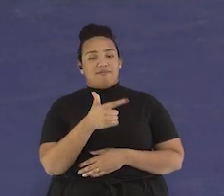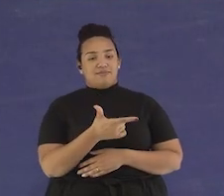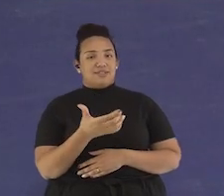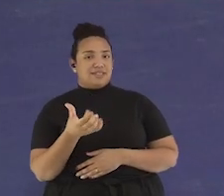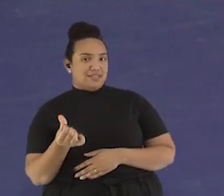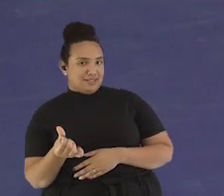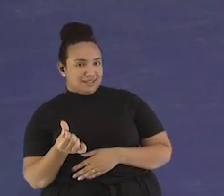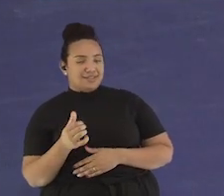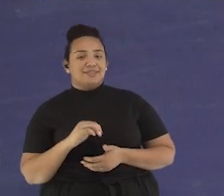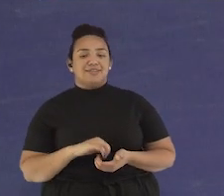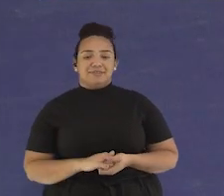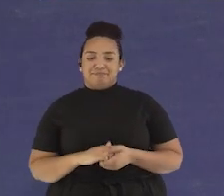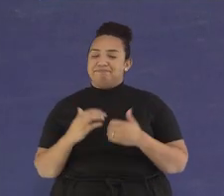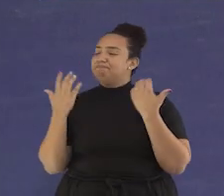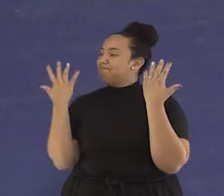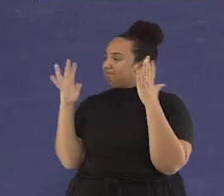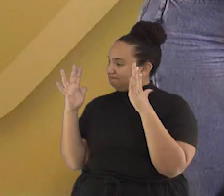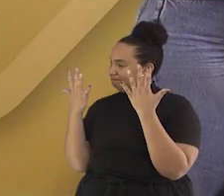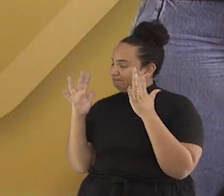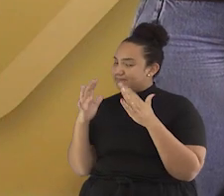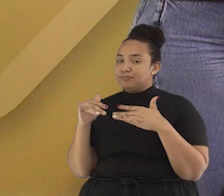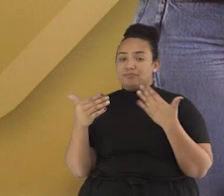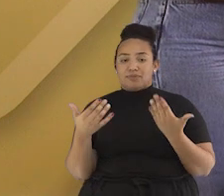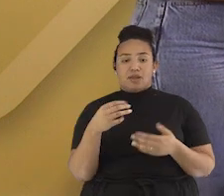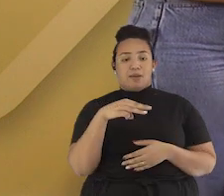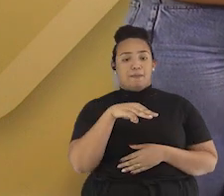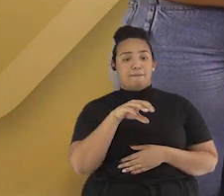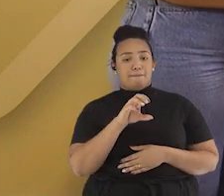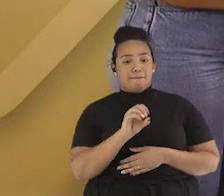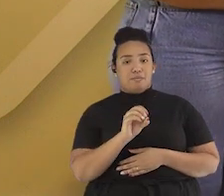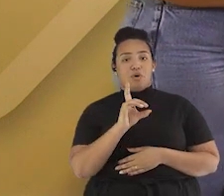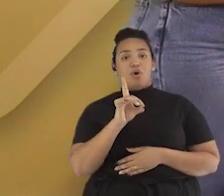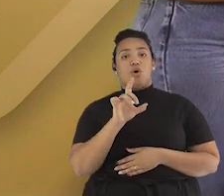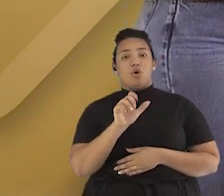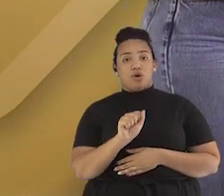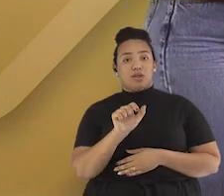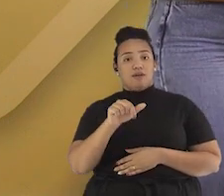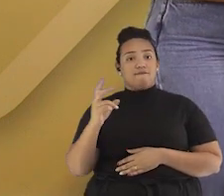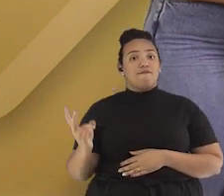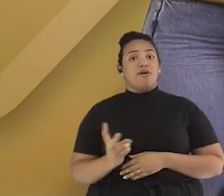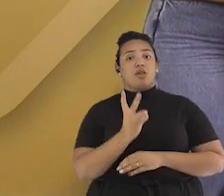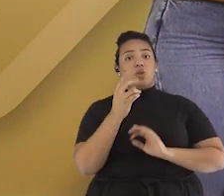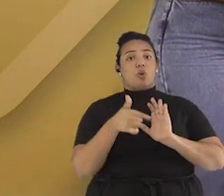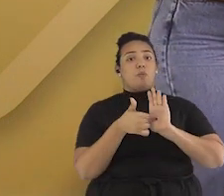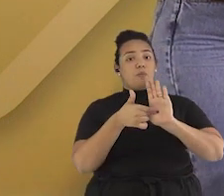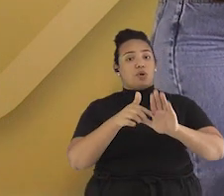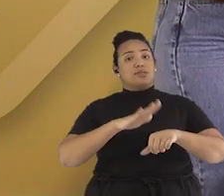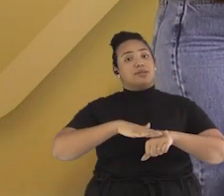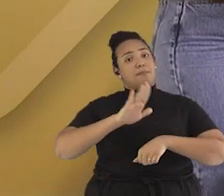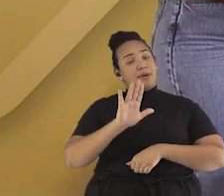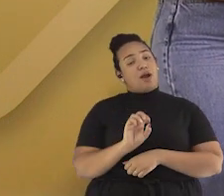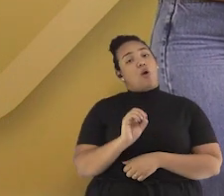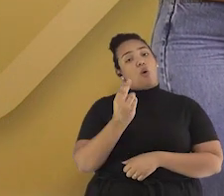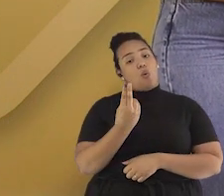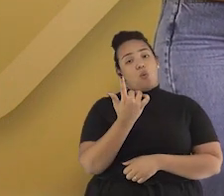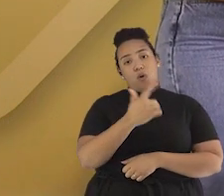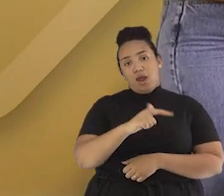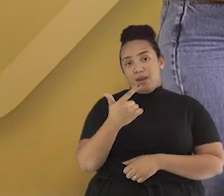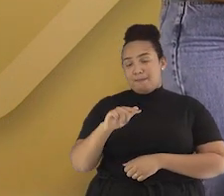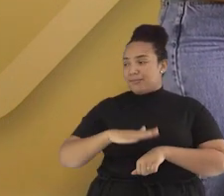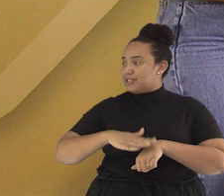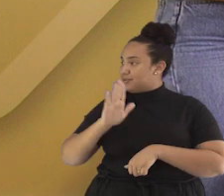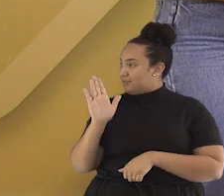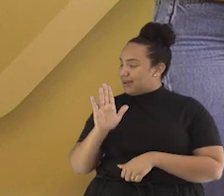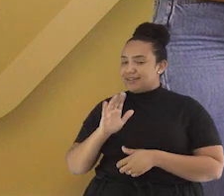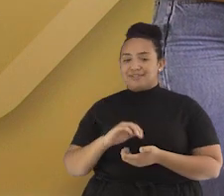a moda seria o número 26. Exatamente, Dani. A moda vai ser o valor que mais aparece ou então que